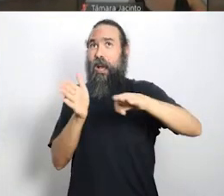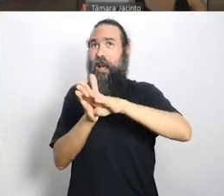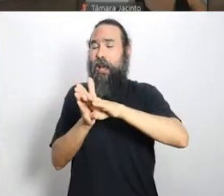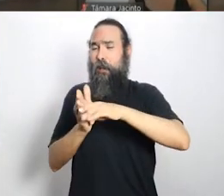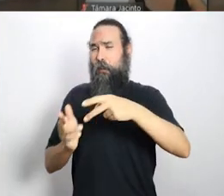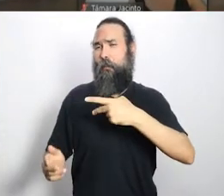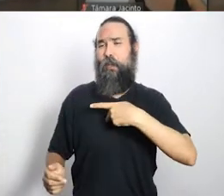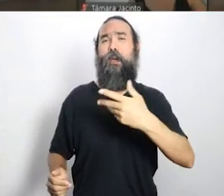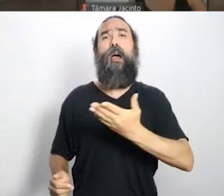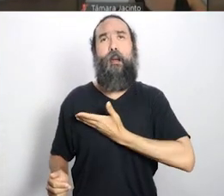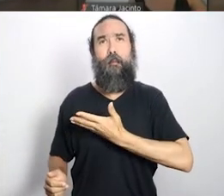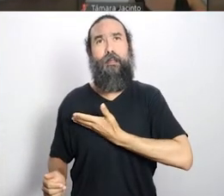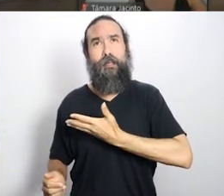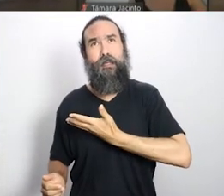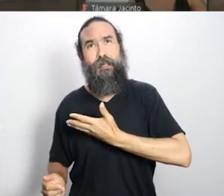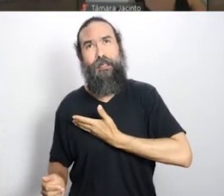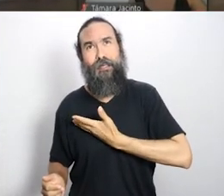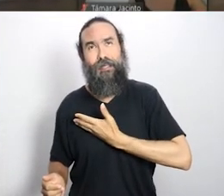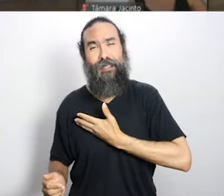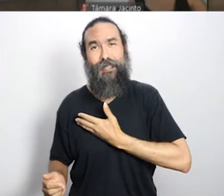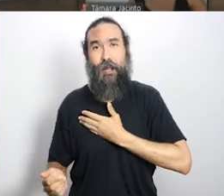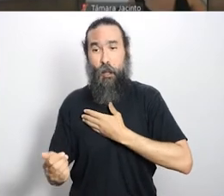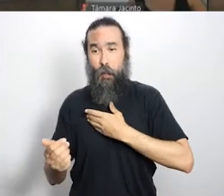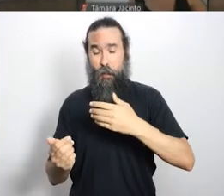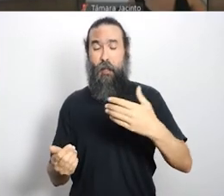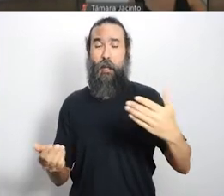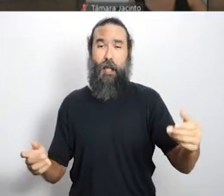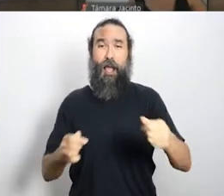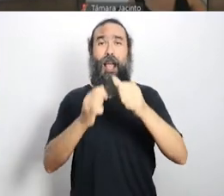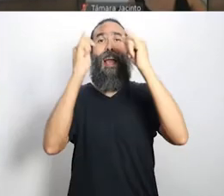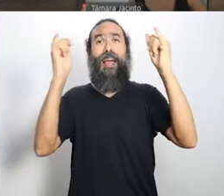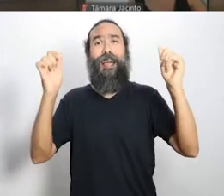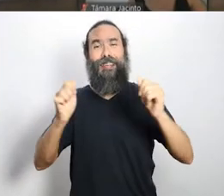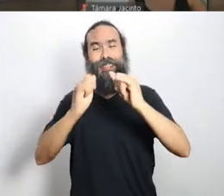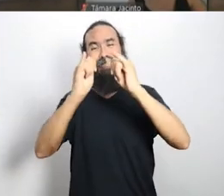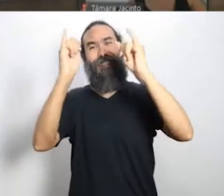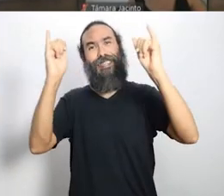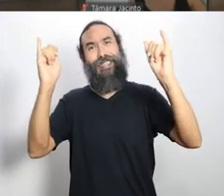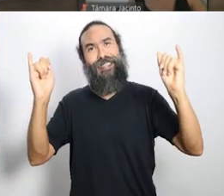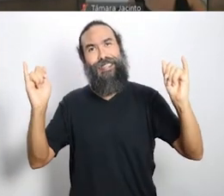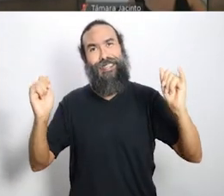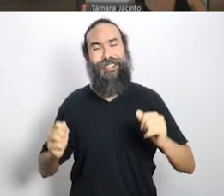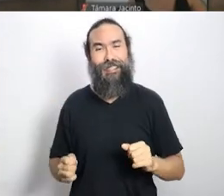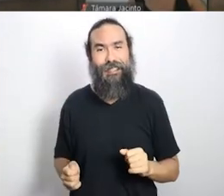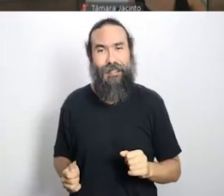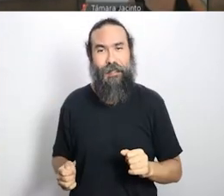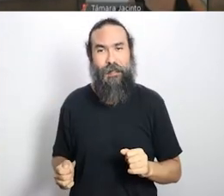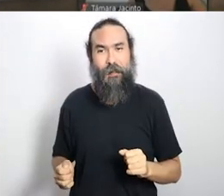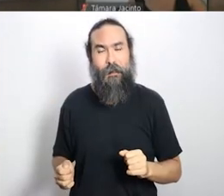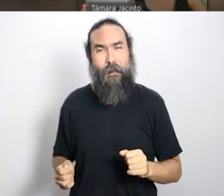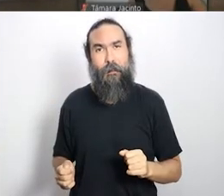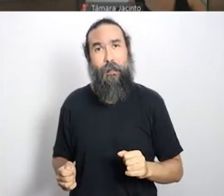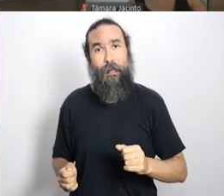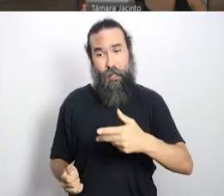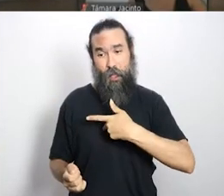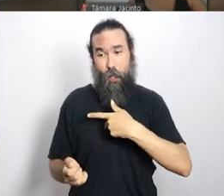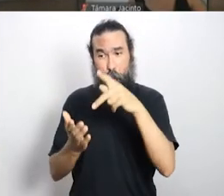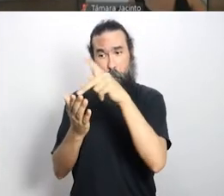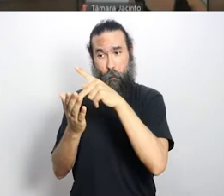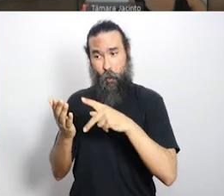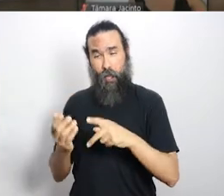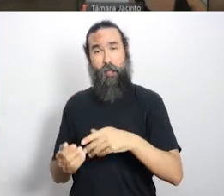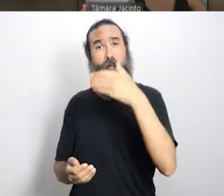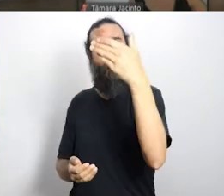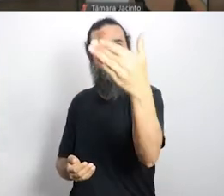quilarino meu. Ai, ai. De poeta pra